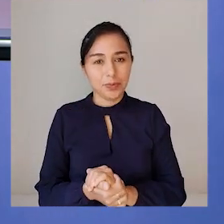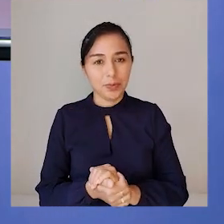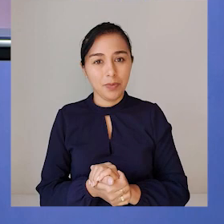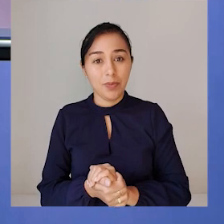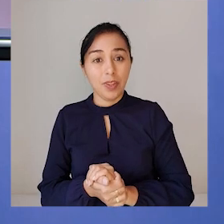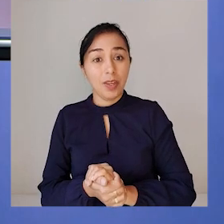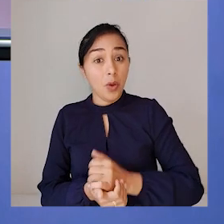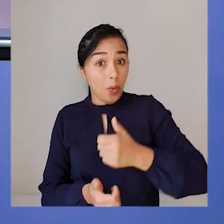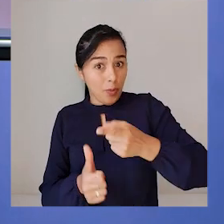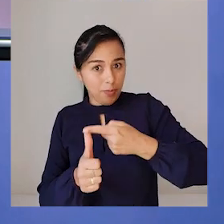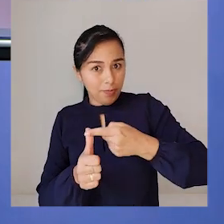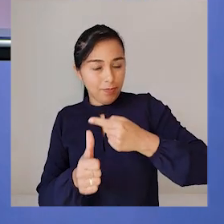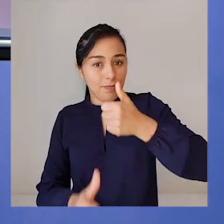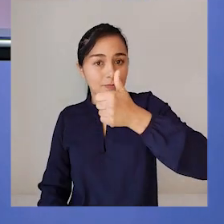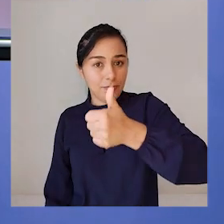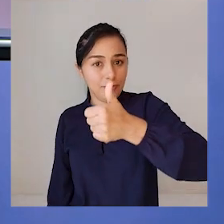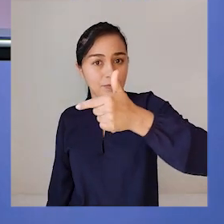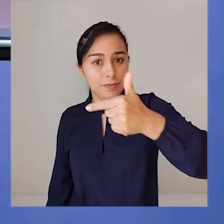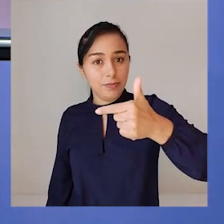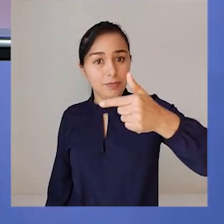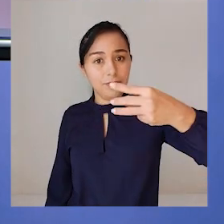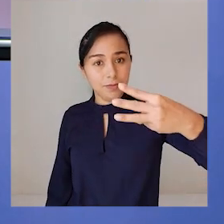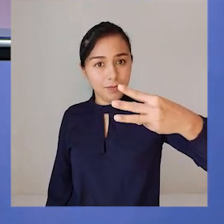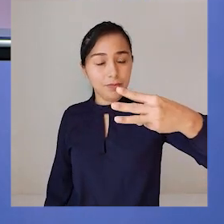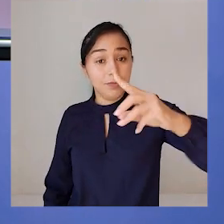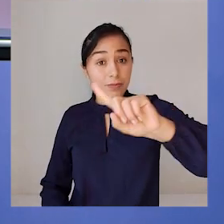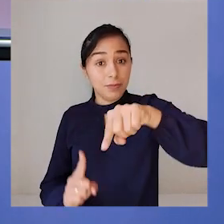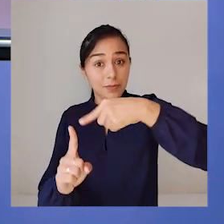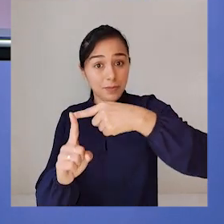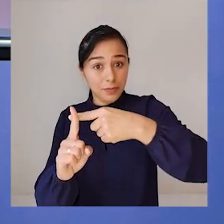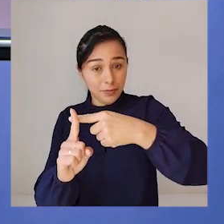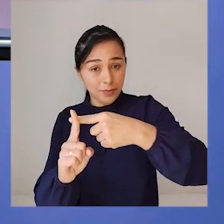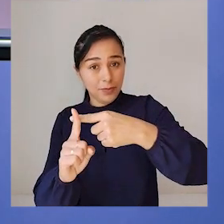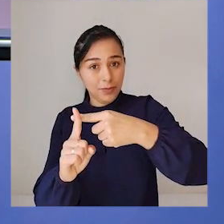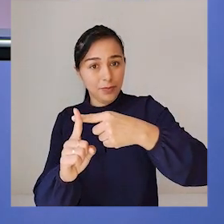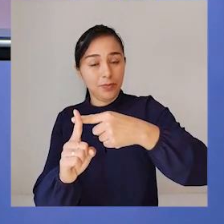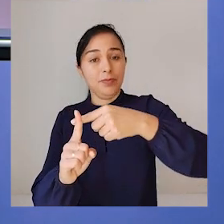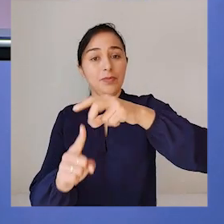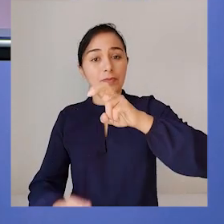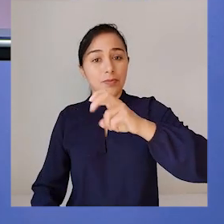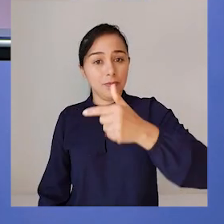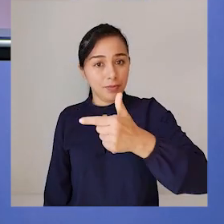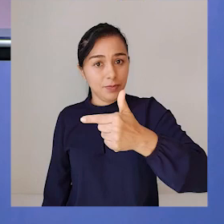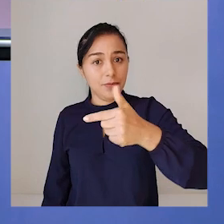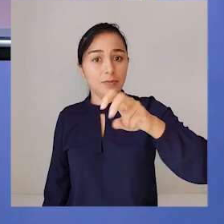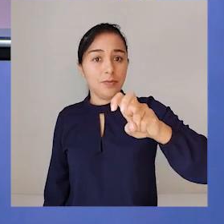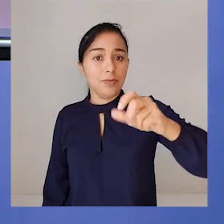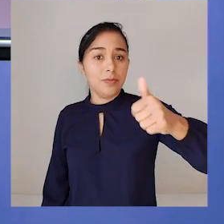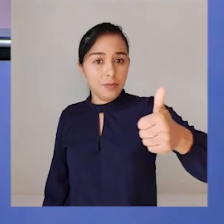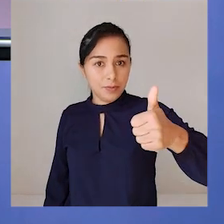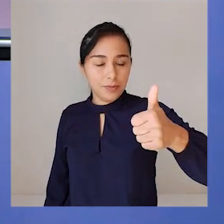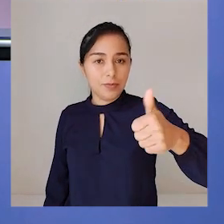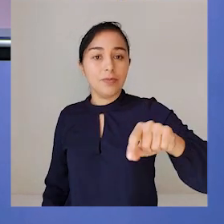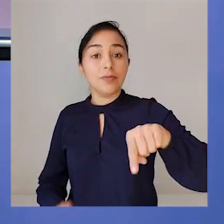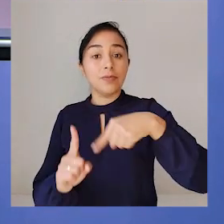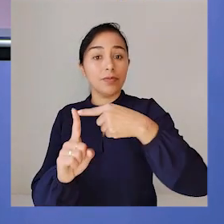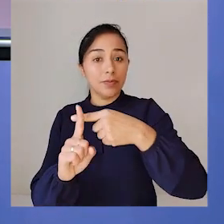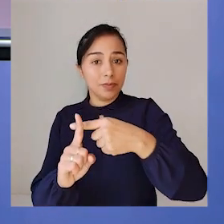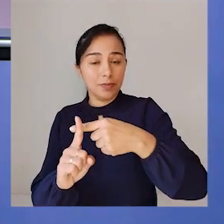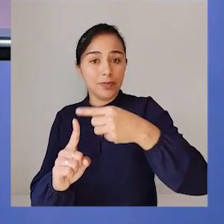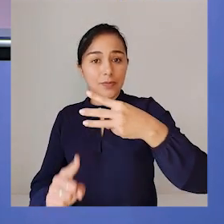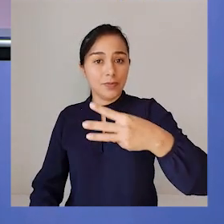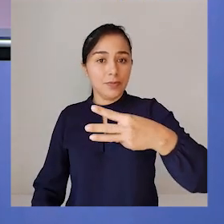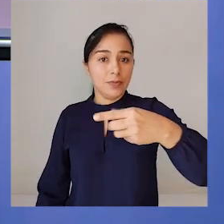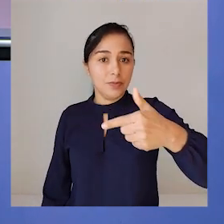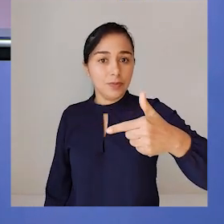o número 123, adicionar ao número 251 e também ao número